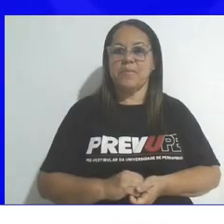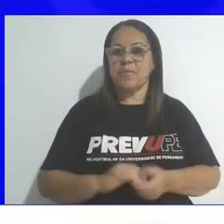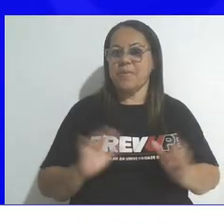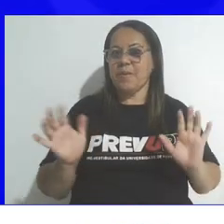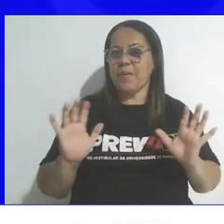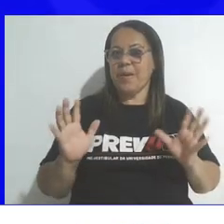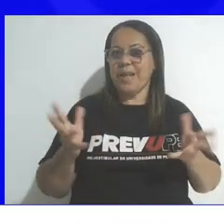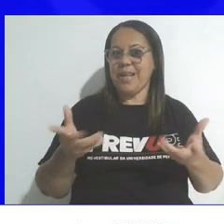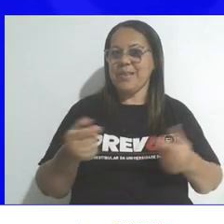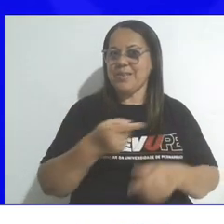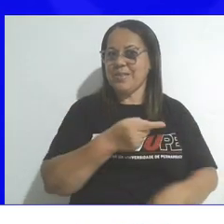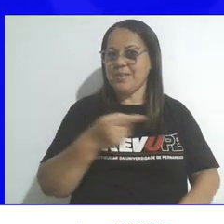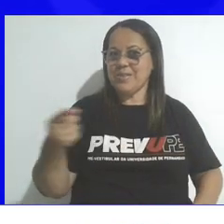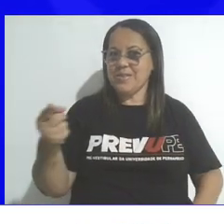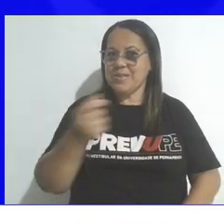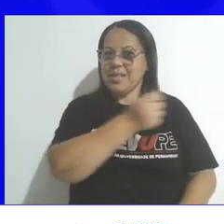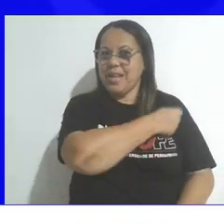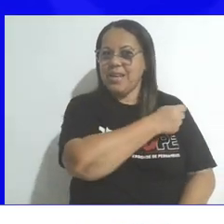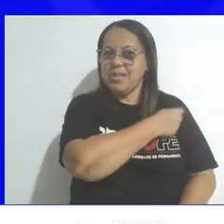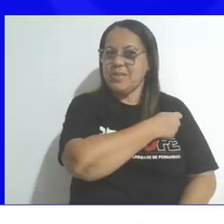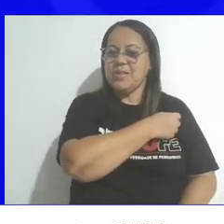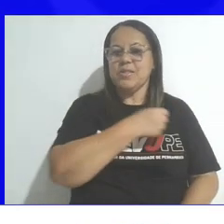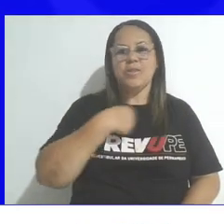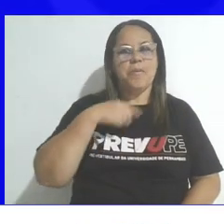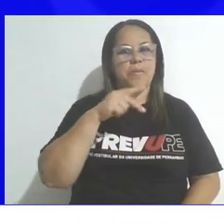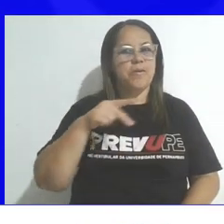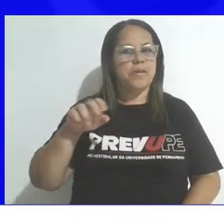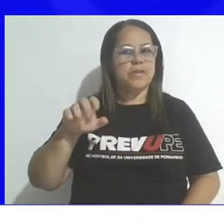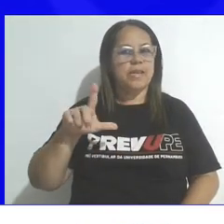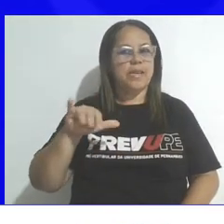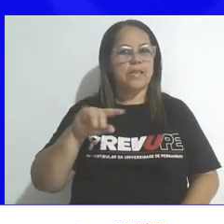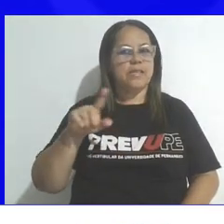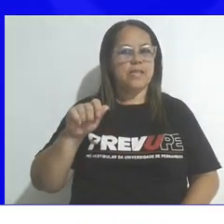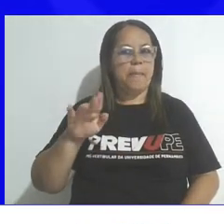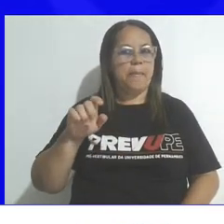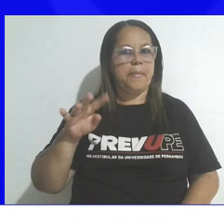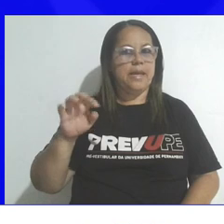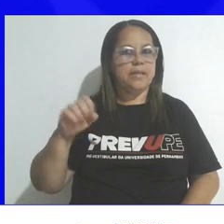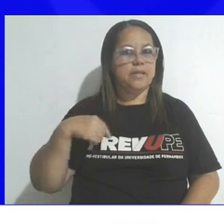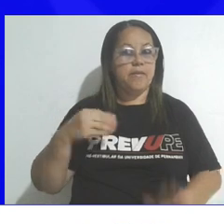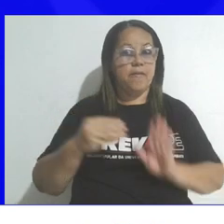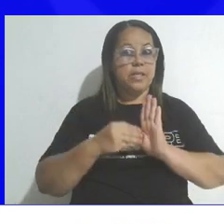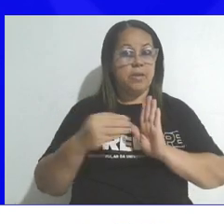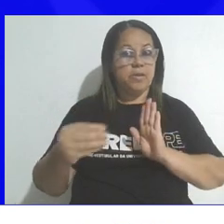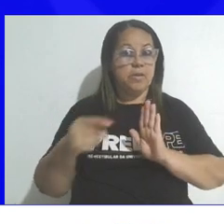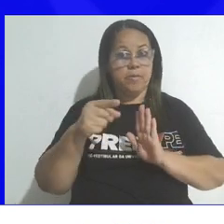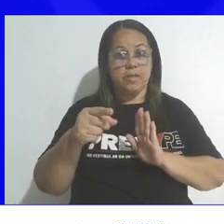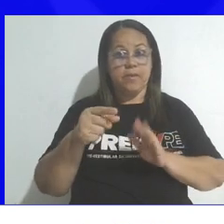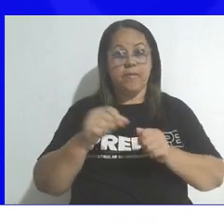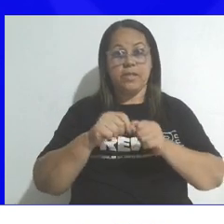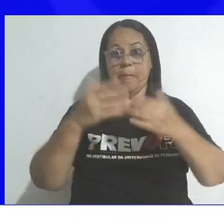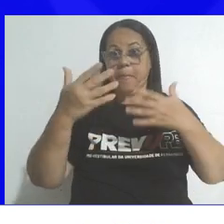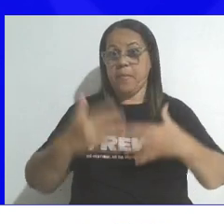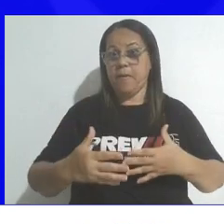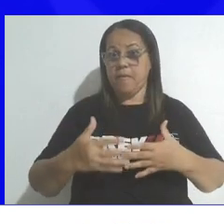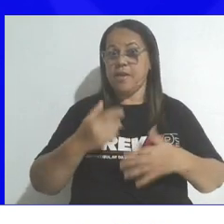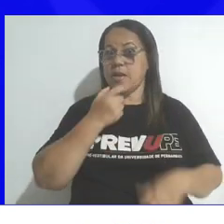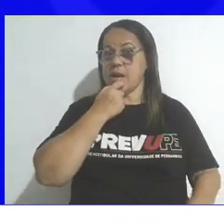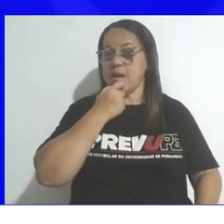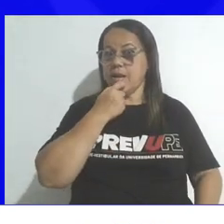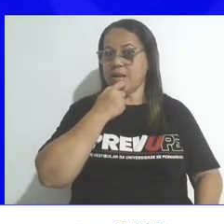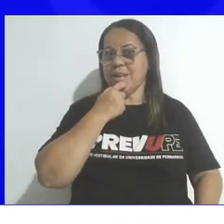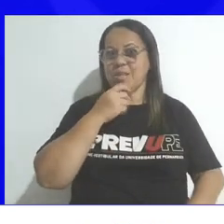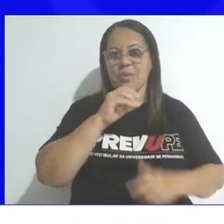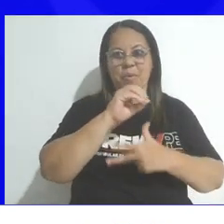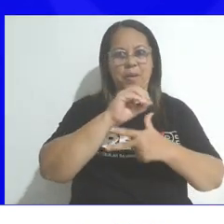E aí, galerinha do Prevup, aqui é a professora Elizabeth. Estou vindo aqui para trazer para vocês uma dica. Quem vai fazer prova de inglês no Enem, tá? A prova de inglês